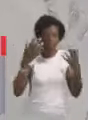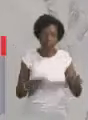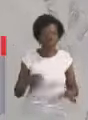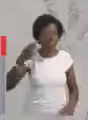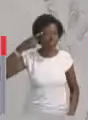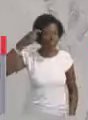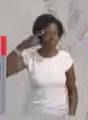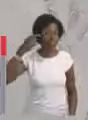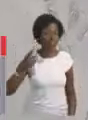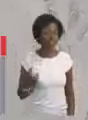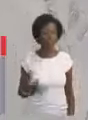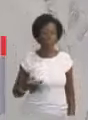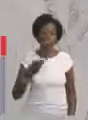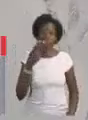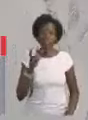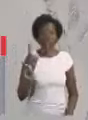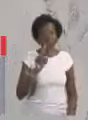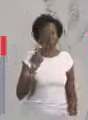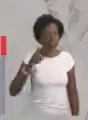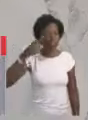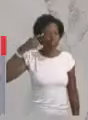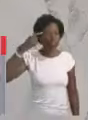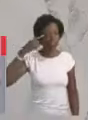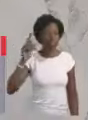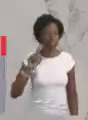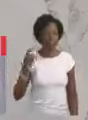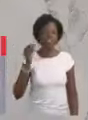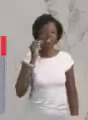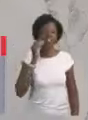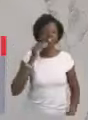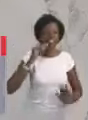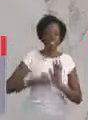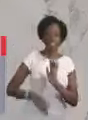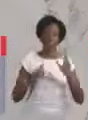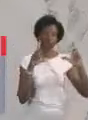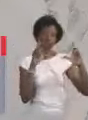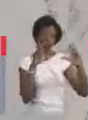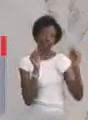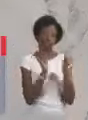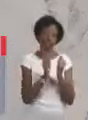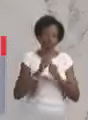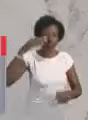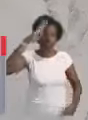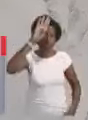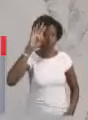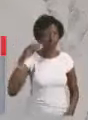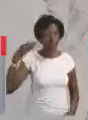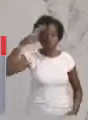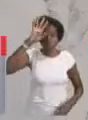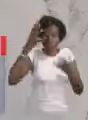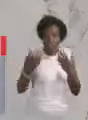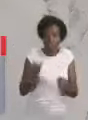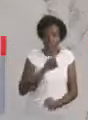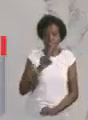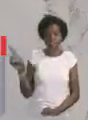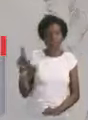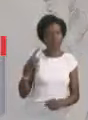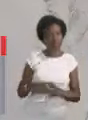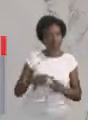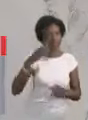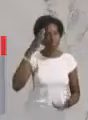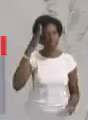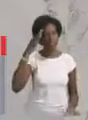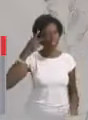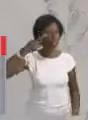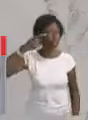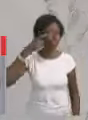quer o Dória cristão não vamos o dólar foi lá tentou tirar uma fotografia com o bolsonaro bolsonaro não quis porque sabe que o